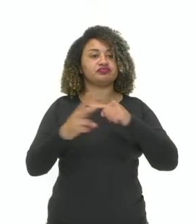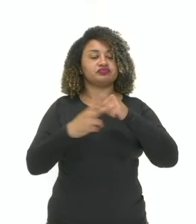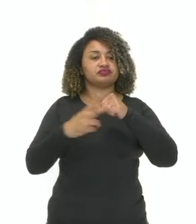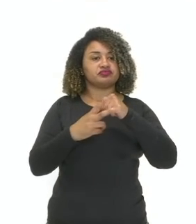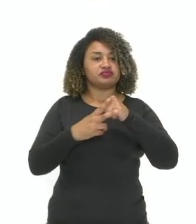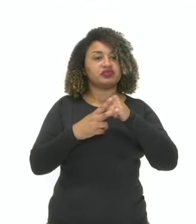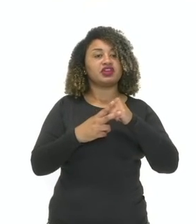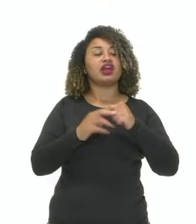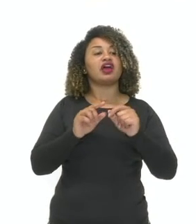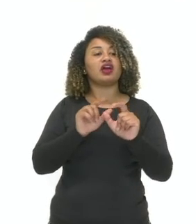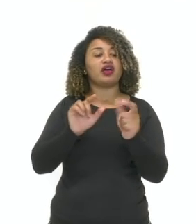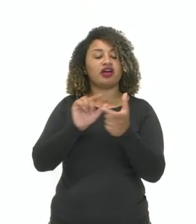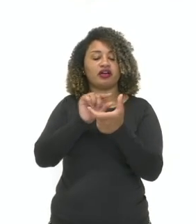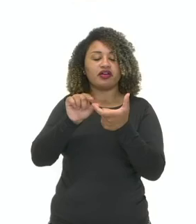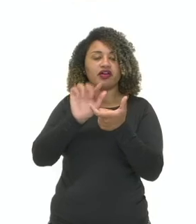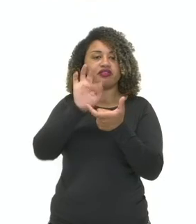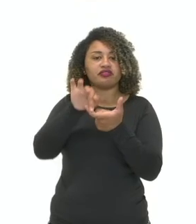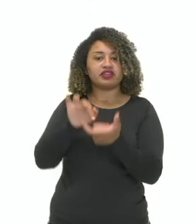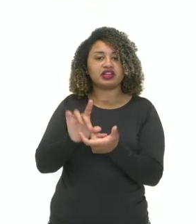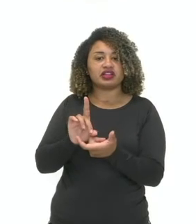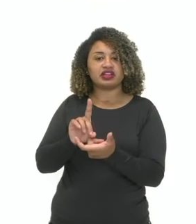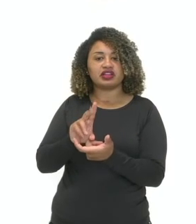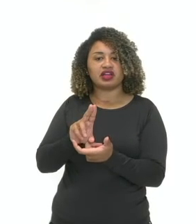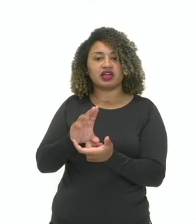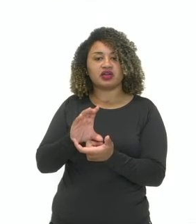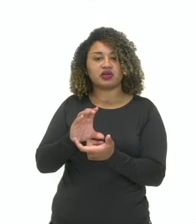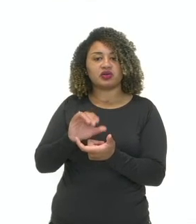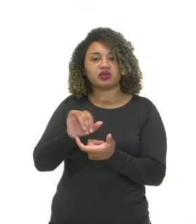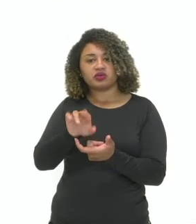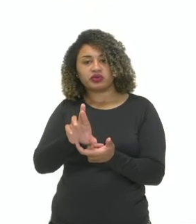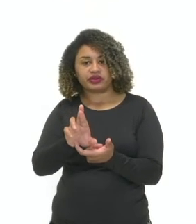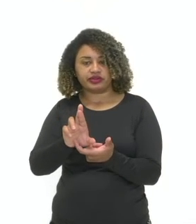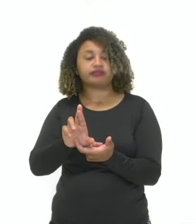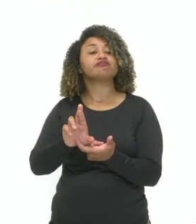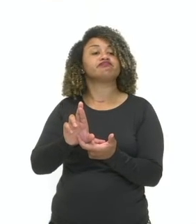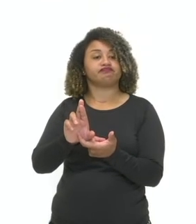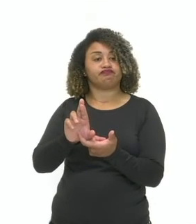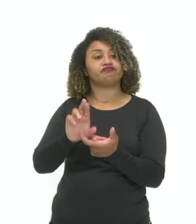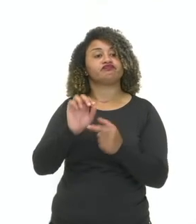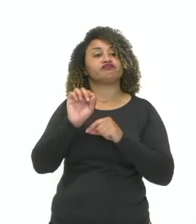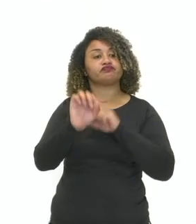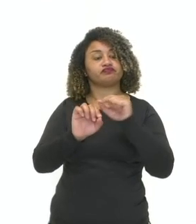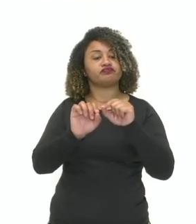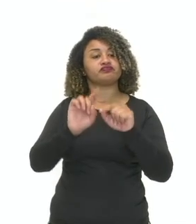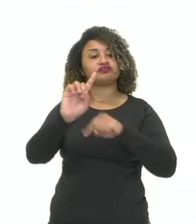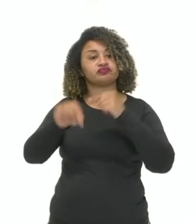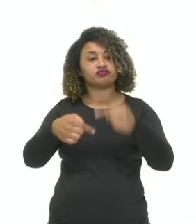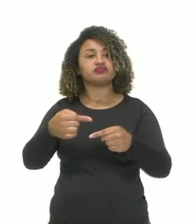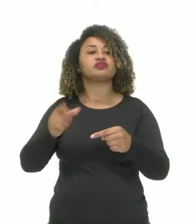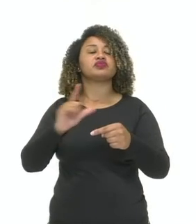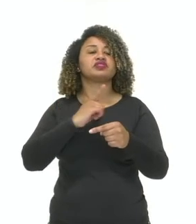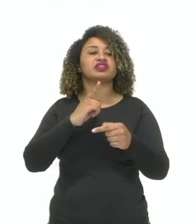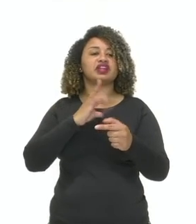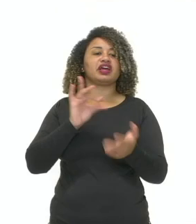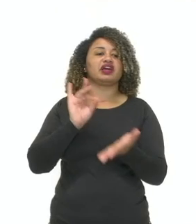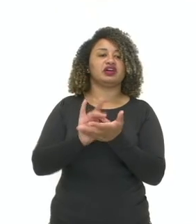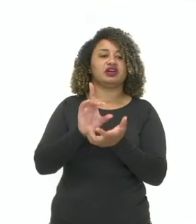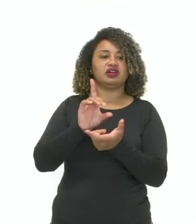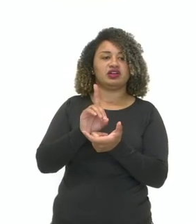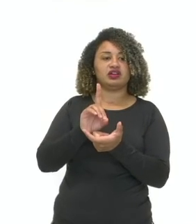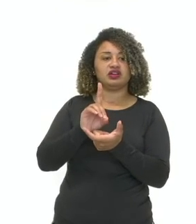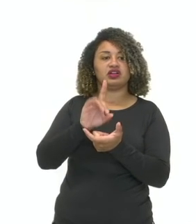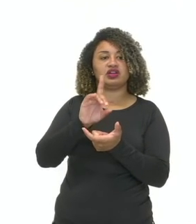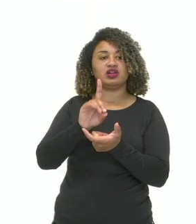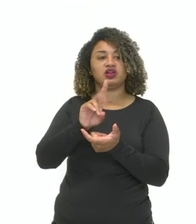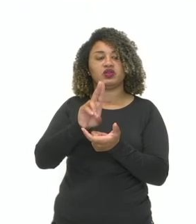dusir, conjugados em pretérito indefinido, se quedam com a raiz de duje, com